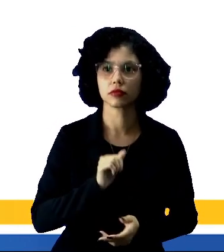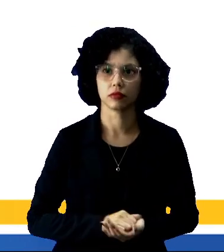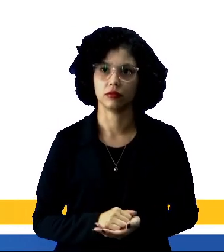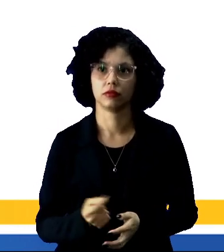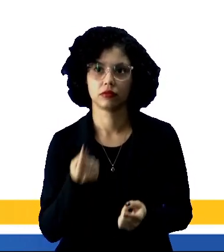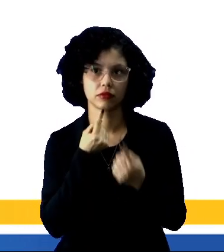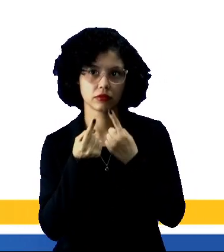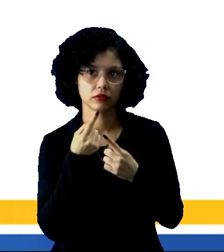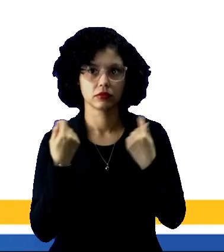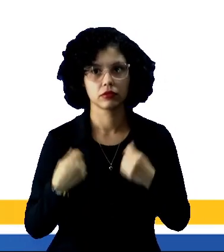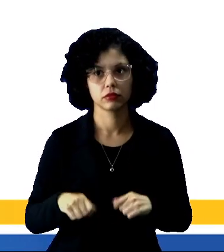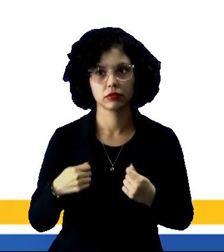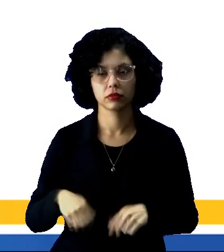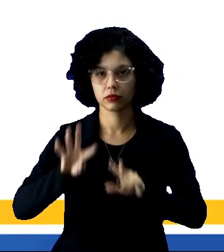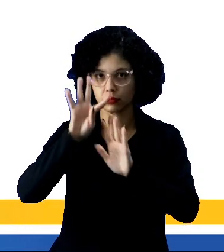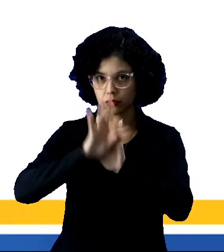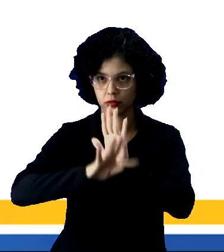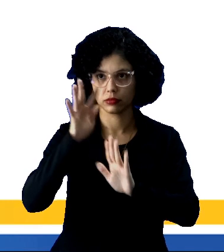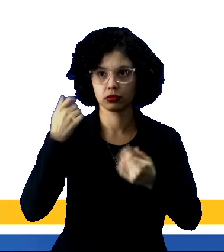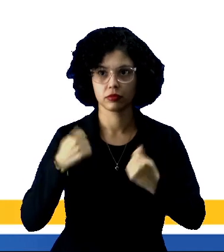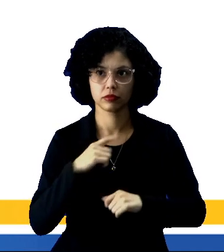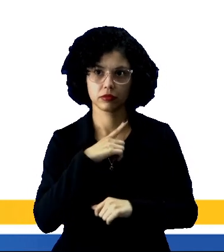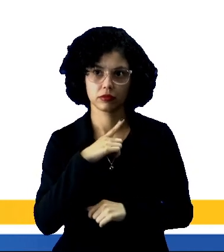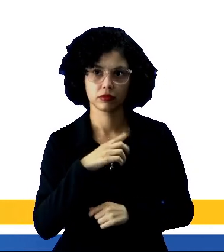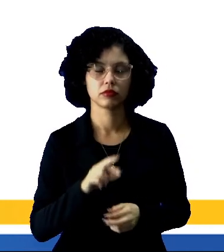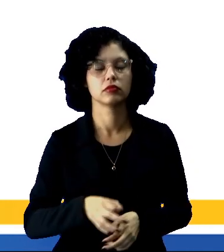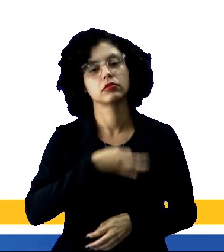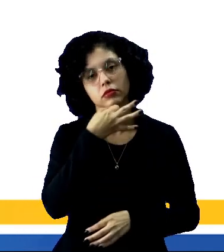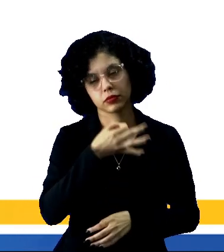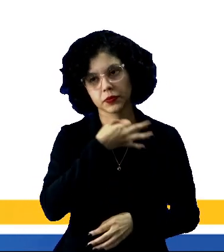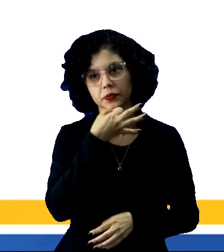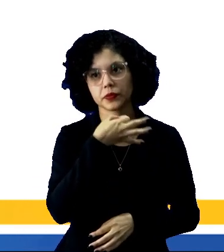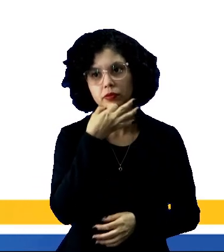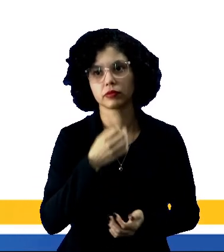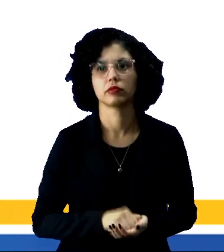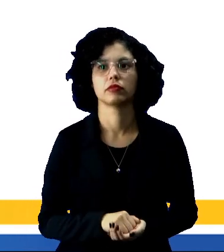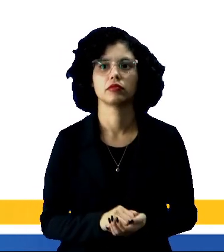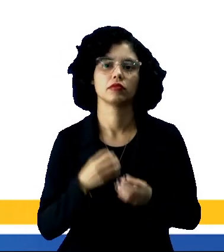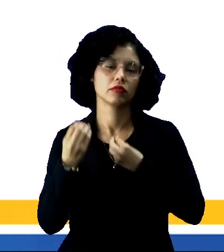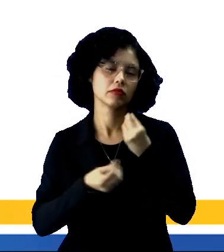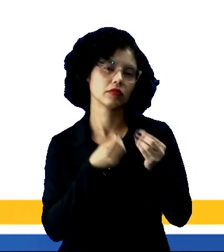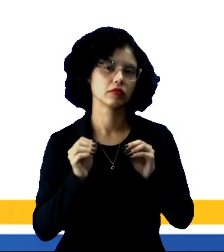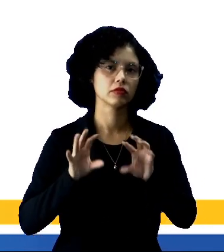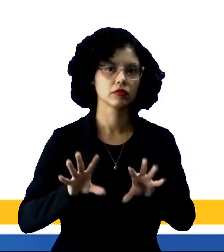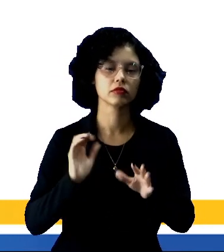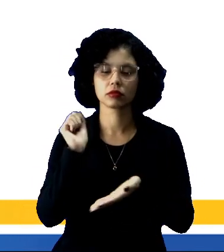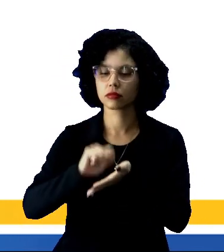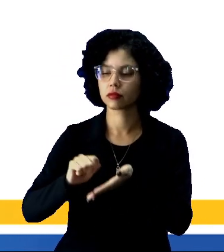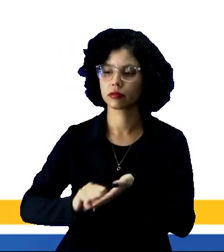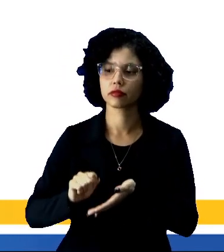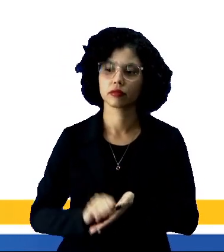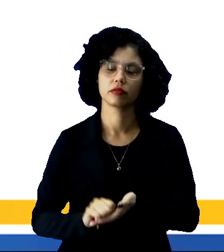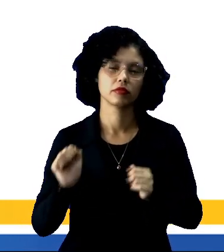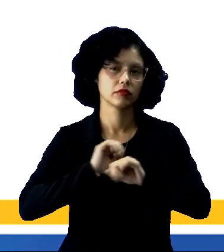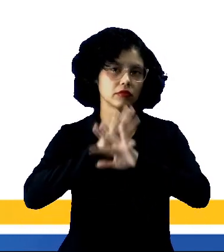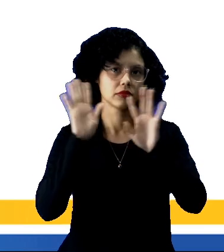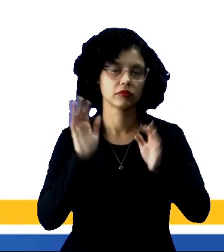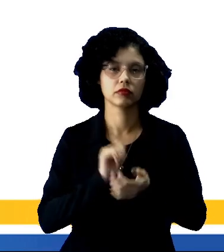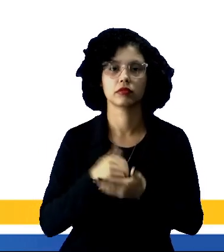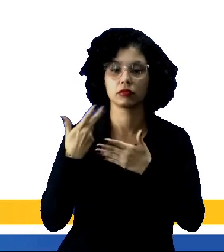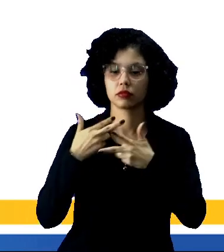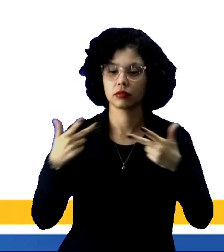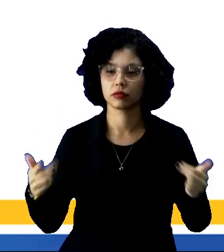O discurso, o texto, deve ser argumentativo, de maneira que seja descrito de forma clara